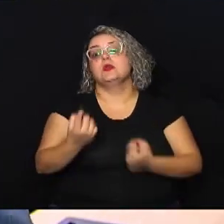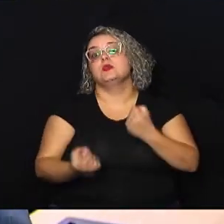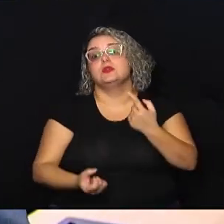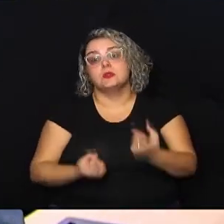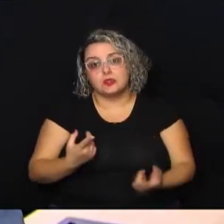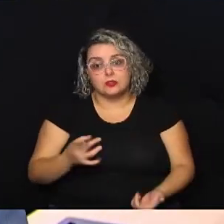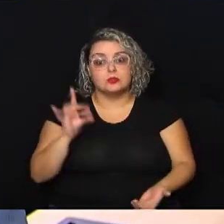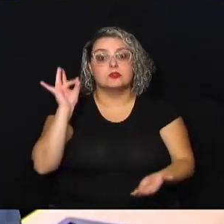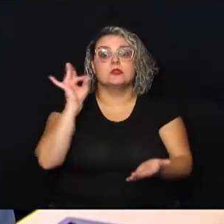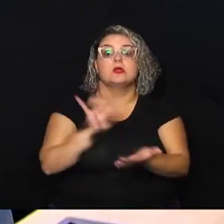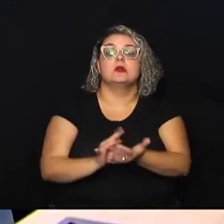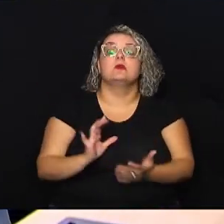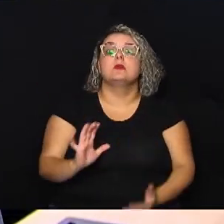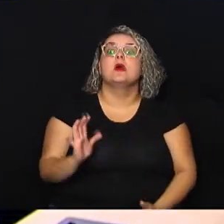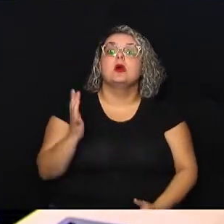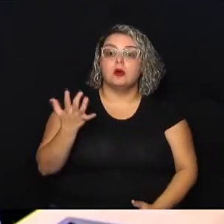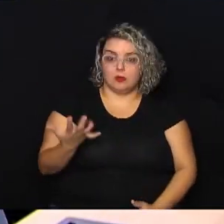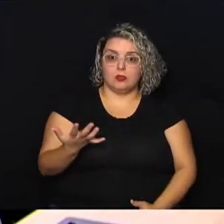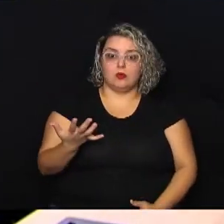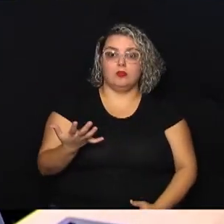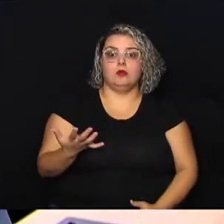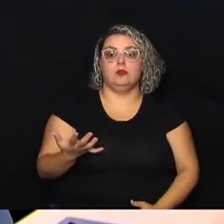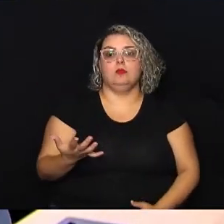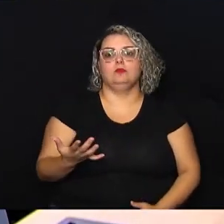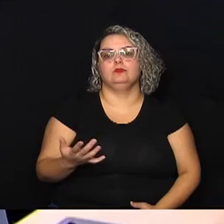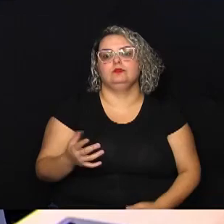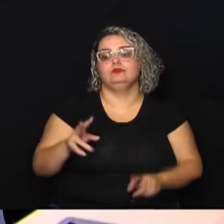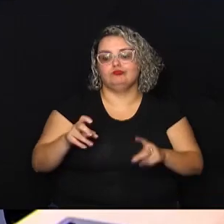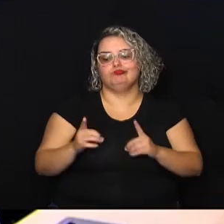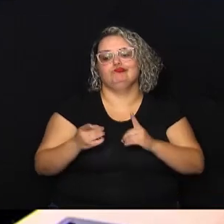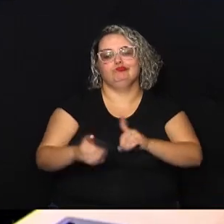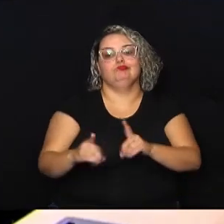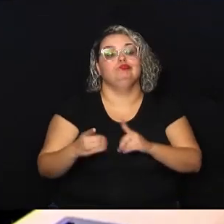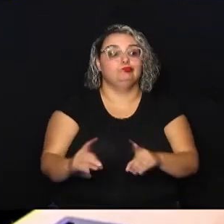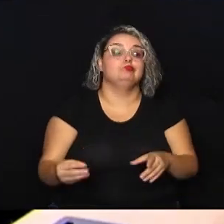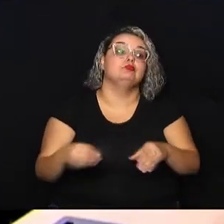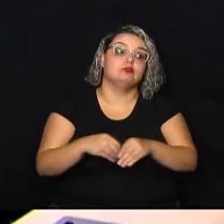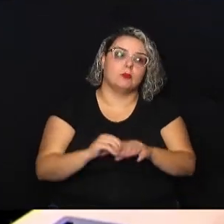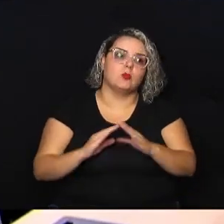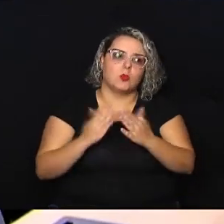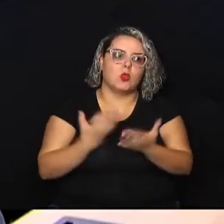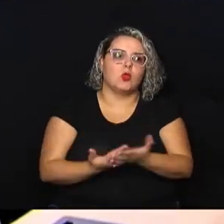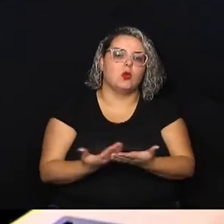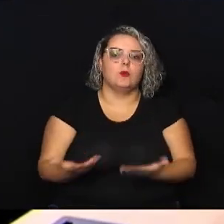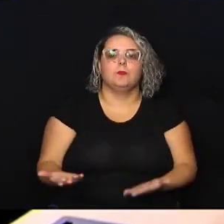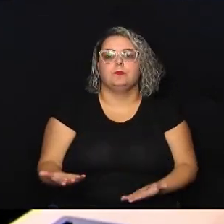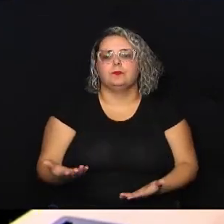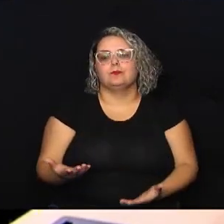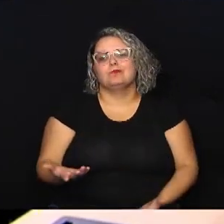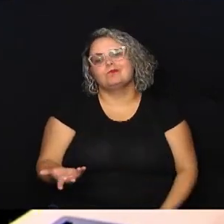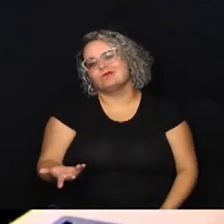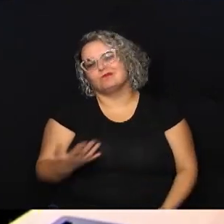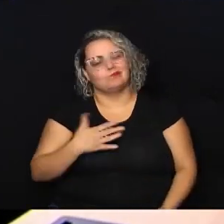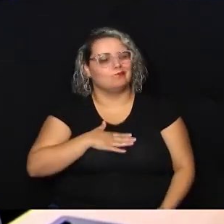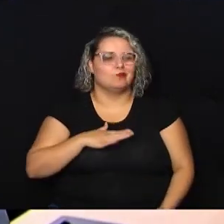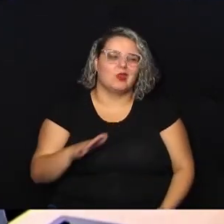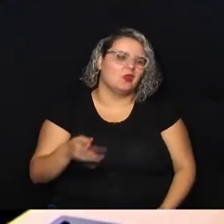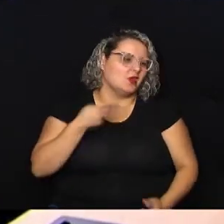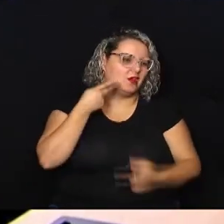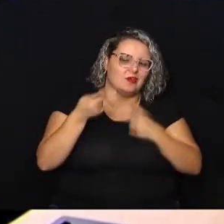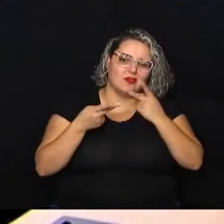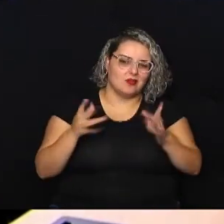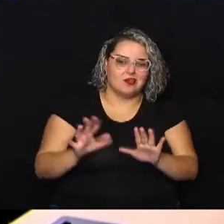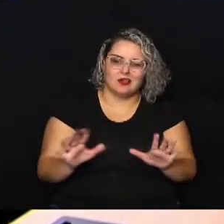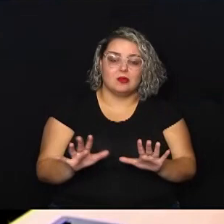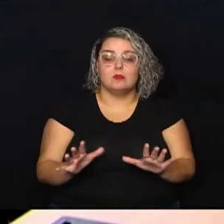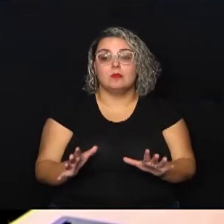realmente acontecendo uma doutrinação muito forte nas escolas por parte, obviamente, eu não gosto de generalizar e nem de totalizar,